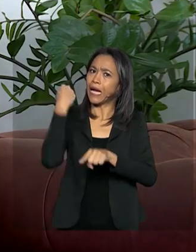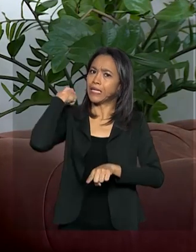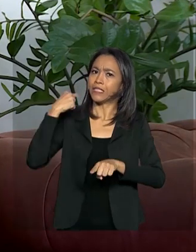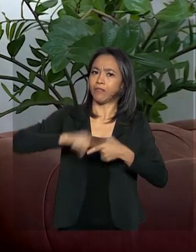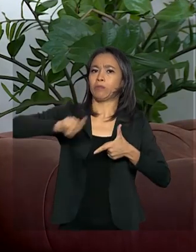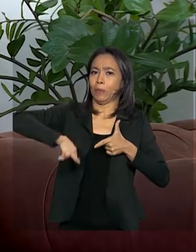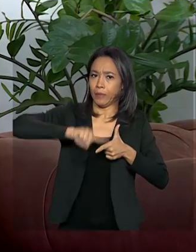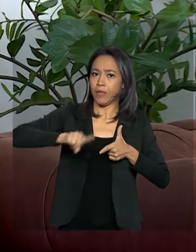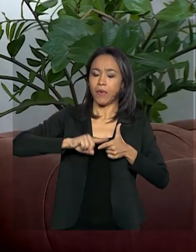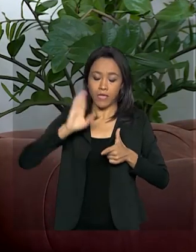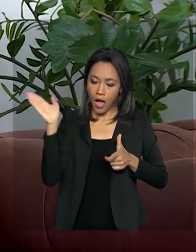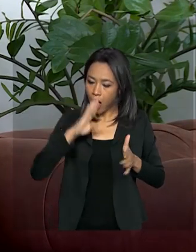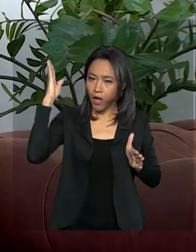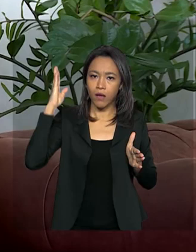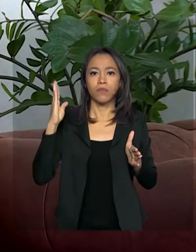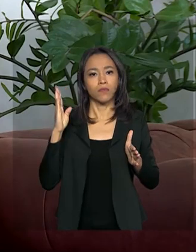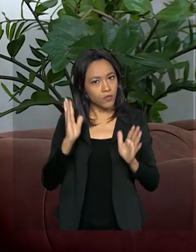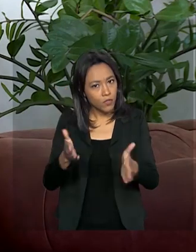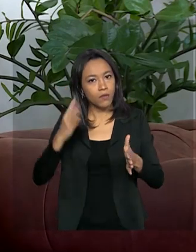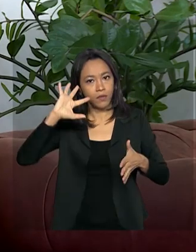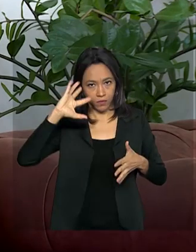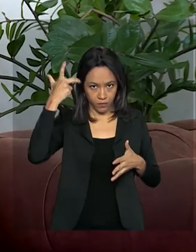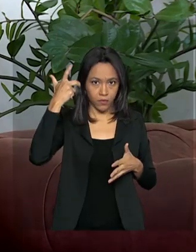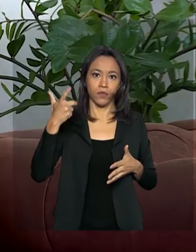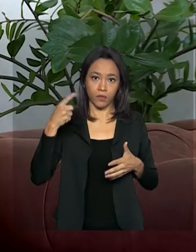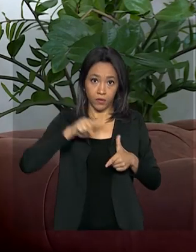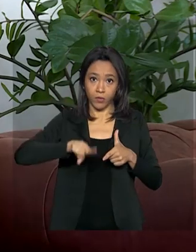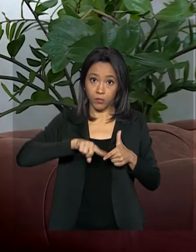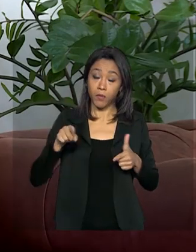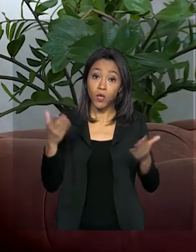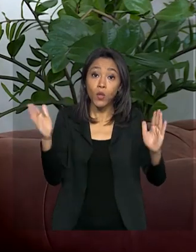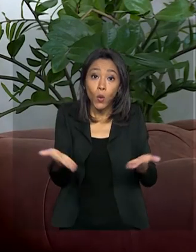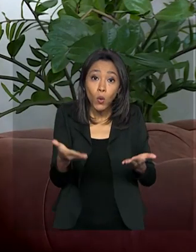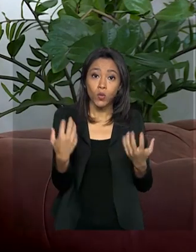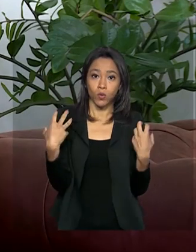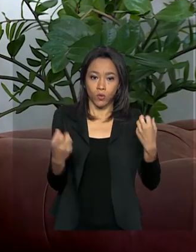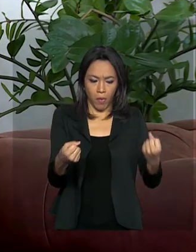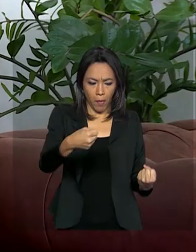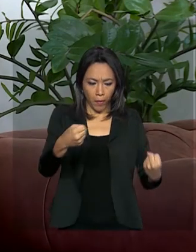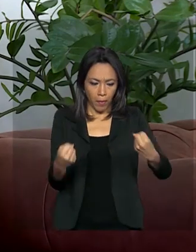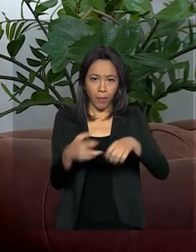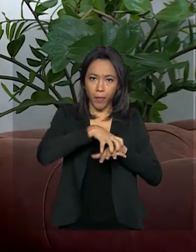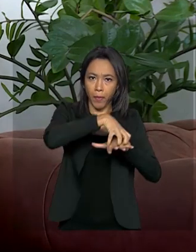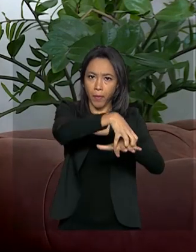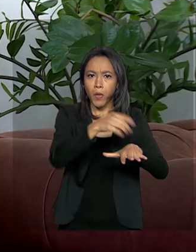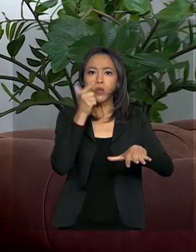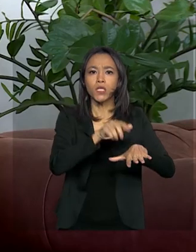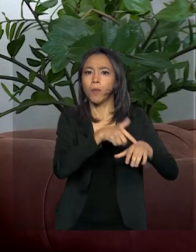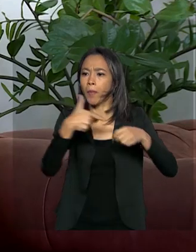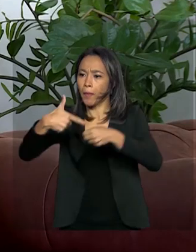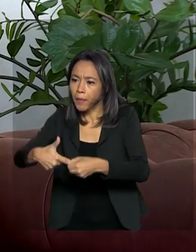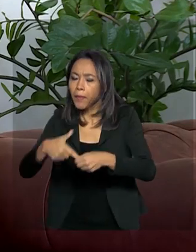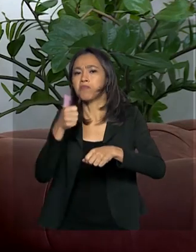problemas mas foi rapidamente resolvido aí hoje eles estão trabalhando resolvemos nos portos